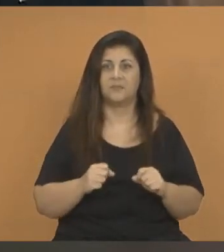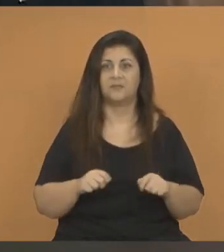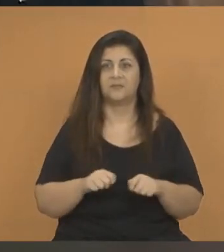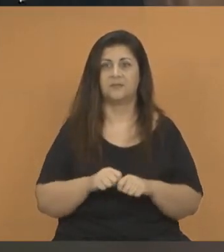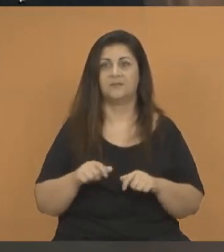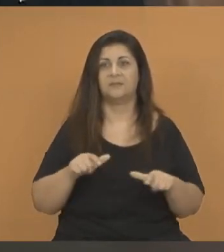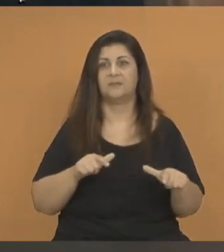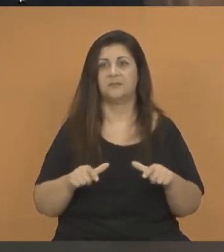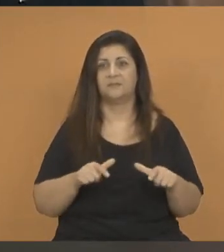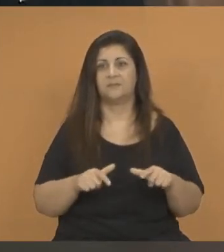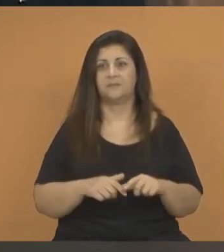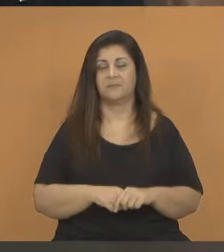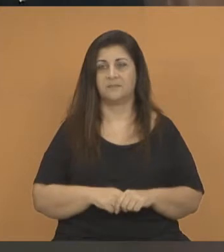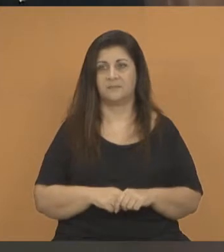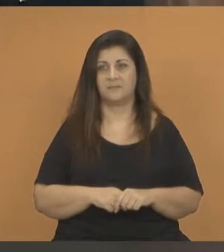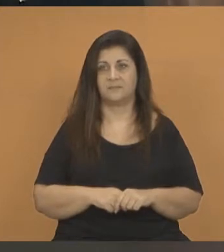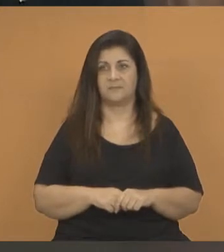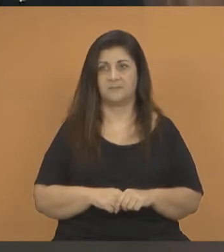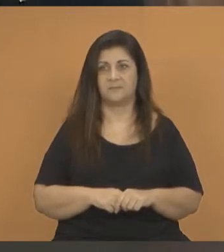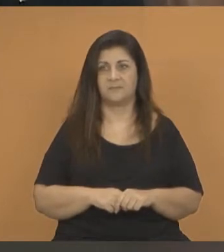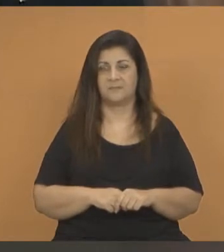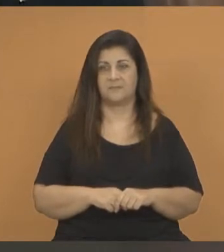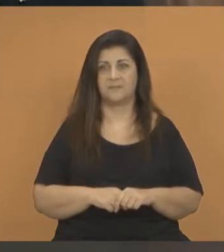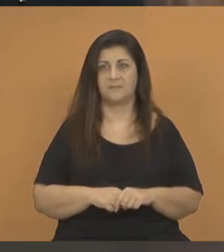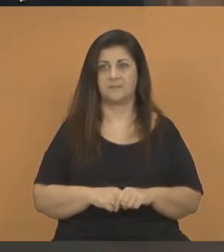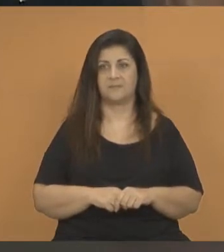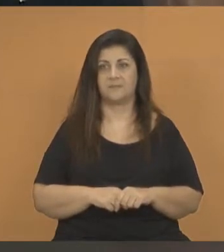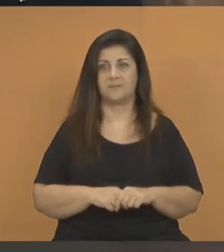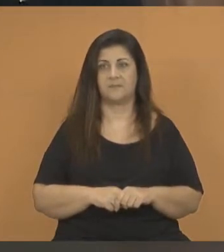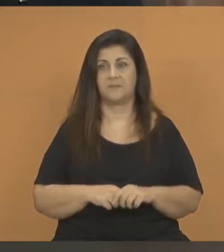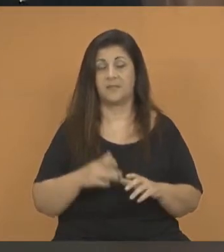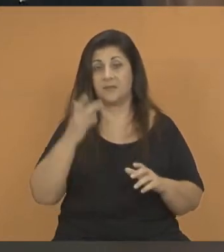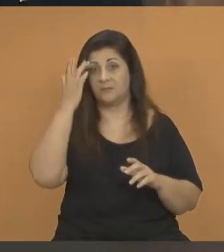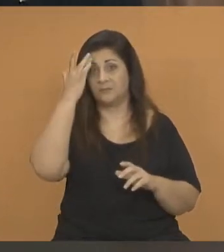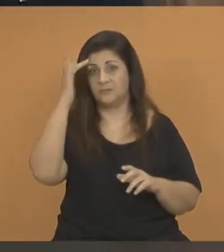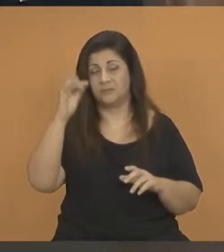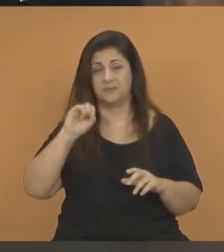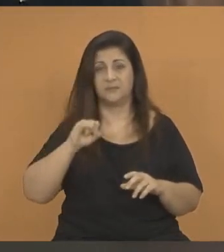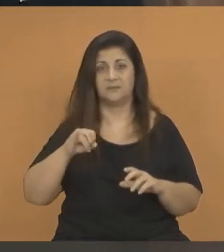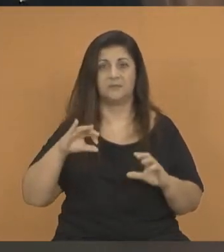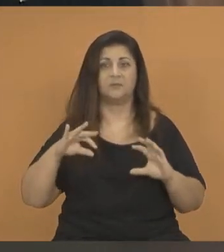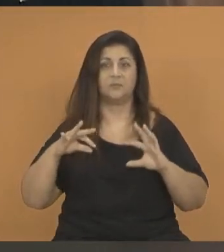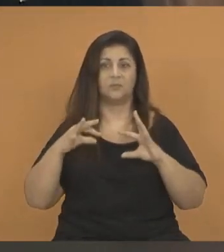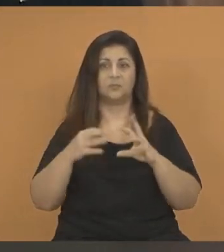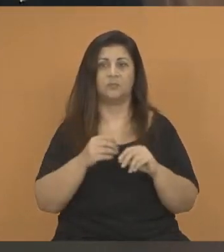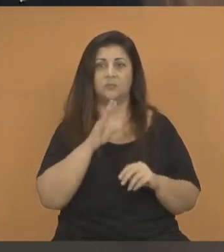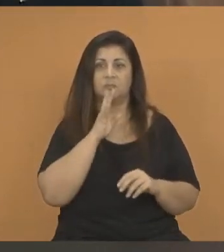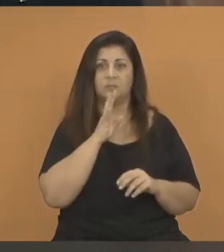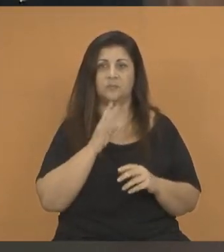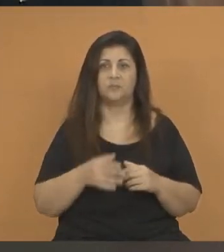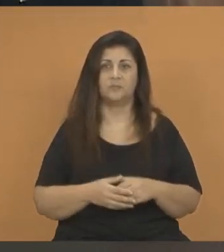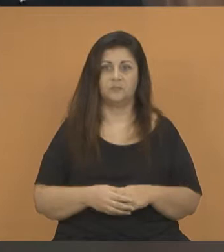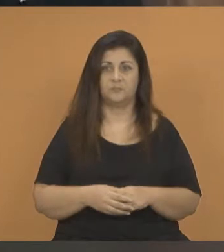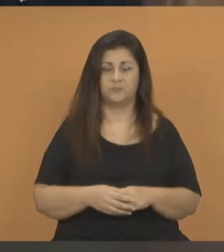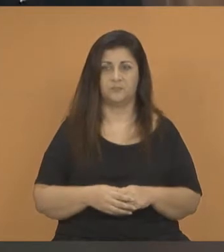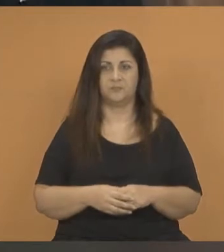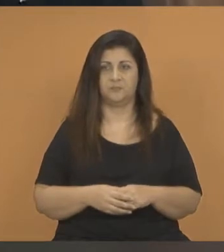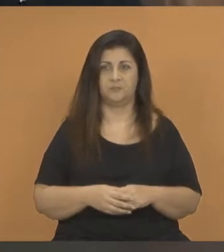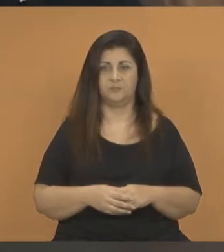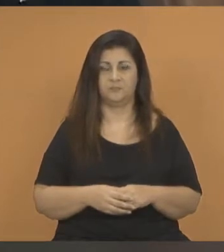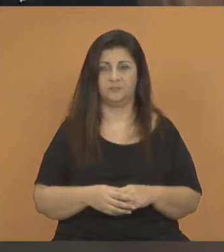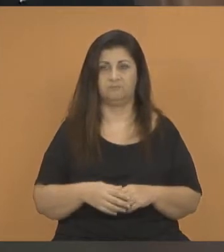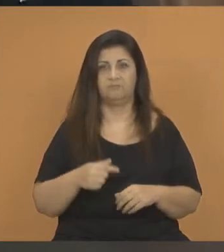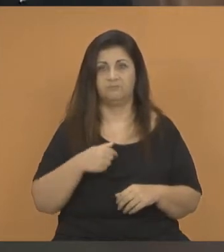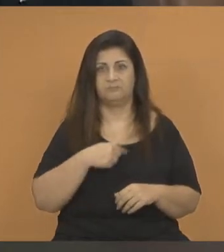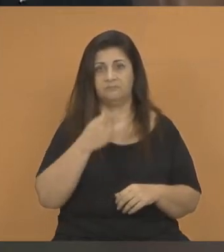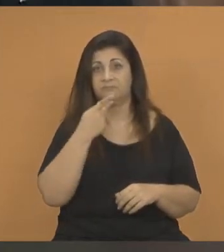trabalho sem que seja transformado numa frente parlamentar. Não sei se todos conhecem isso, mas essa é a realidade. Como eu